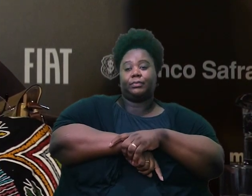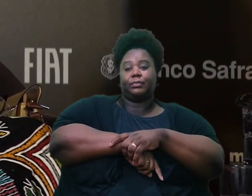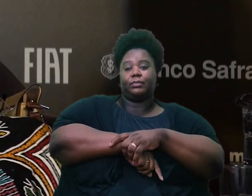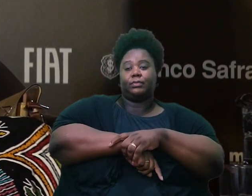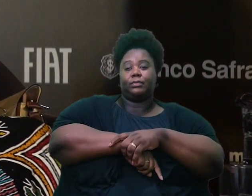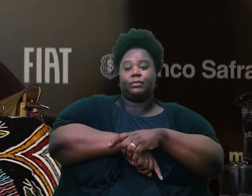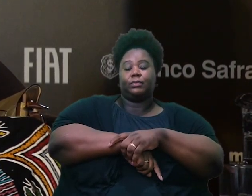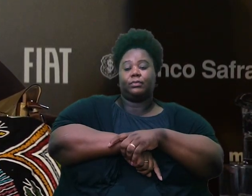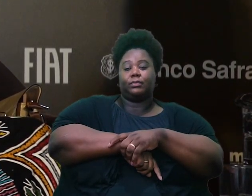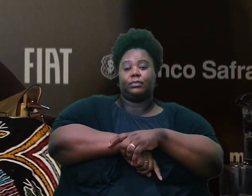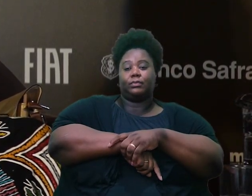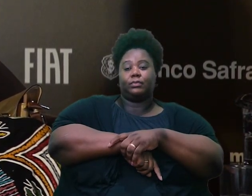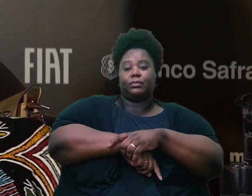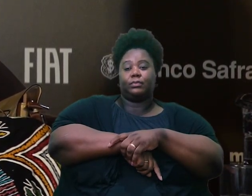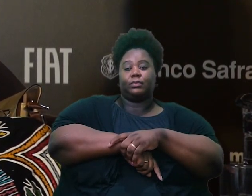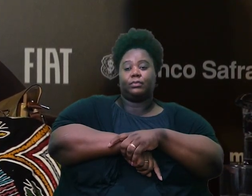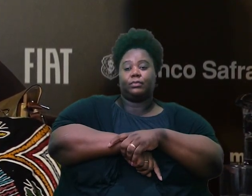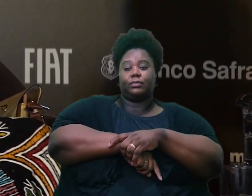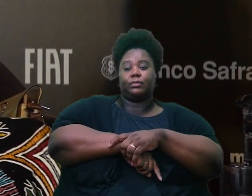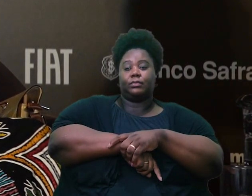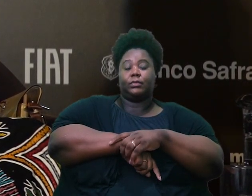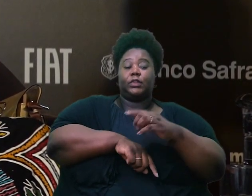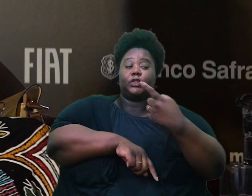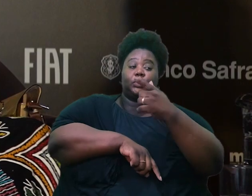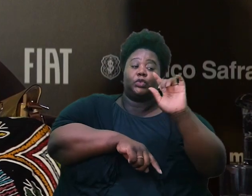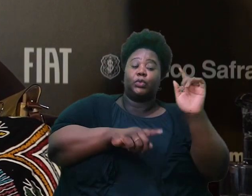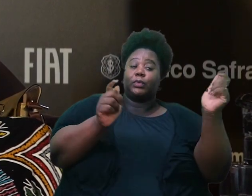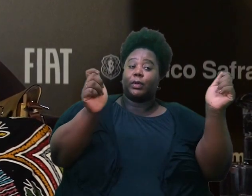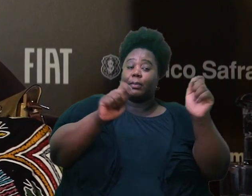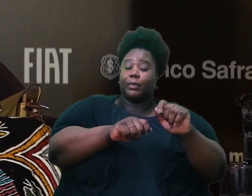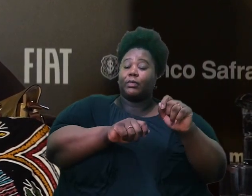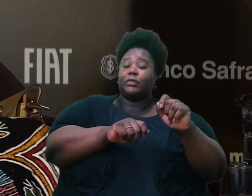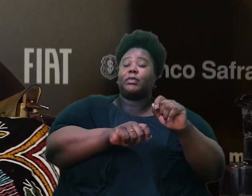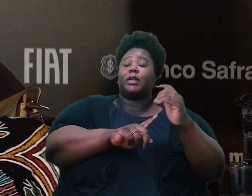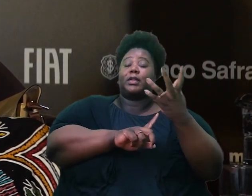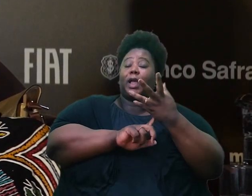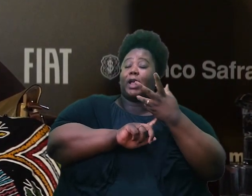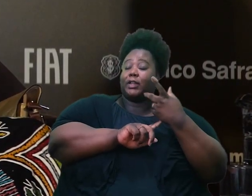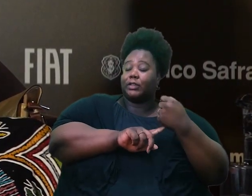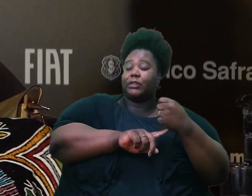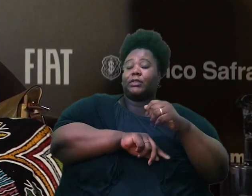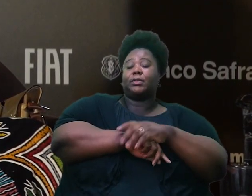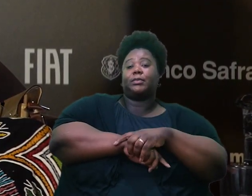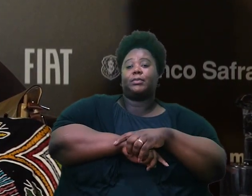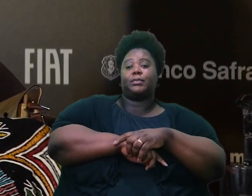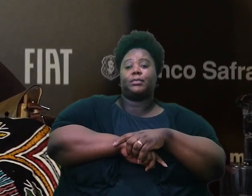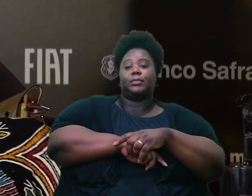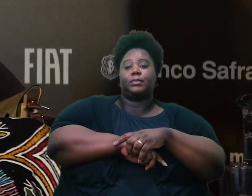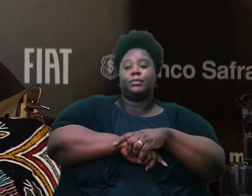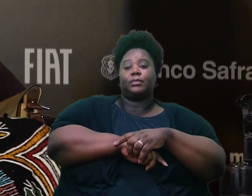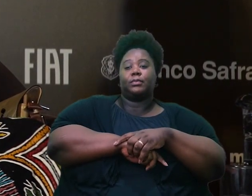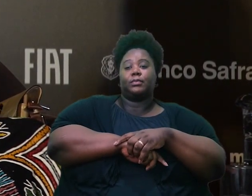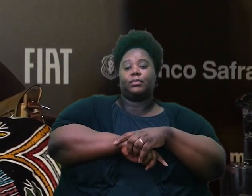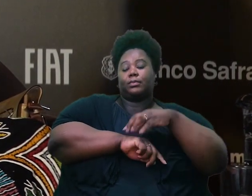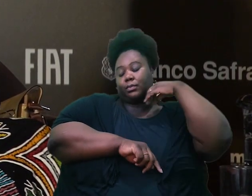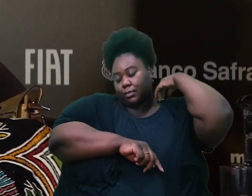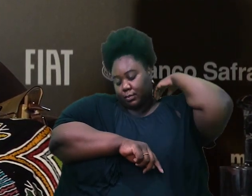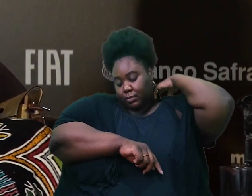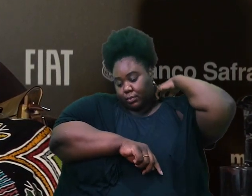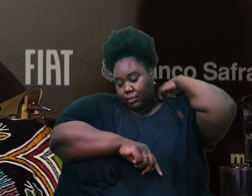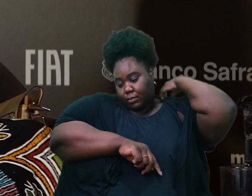de outras possibilidades de construção artística, né? de